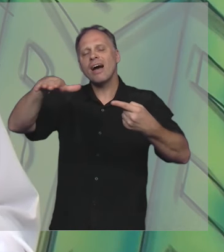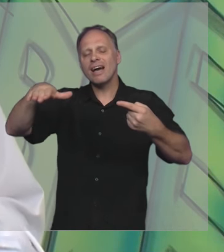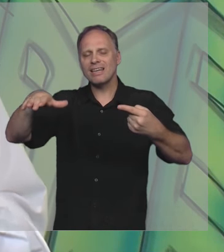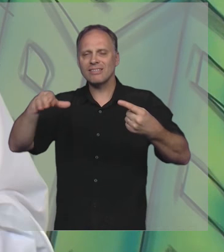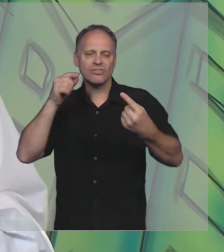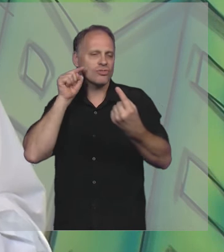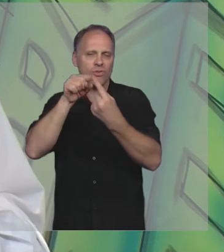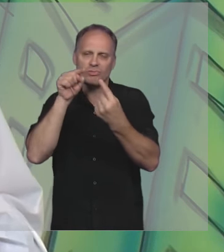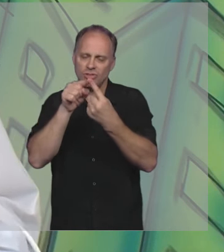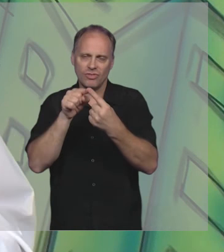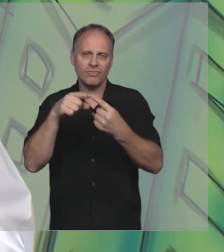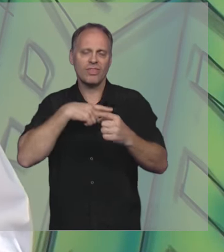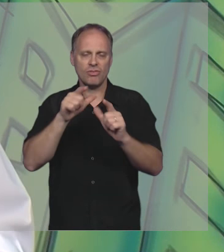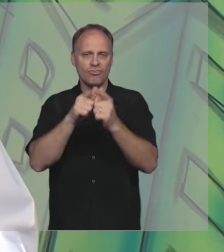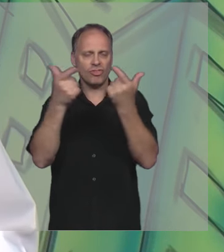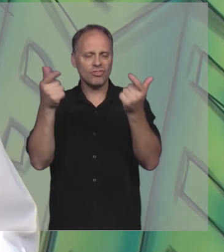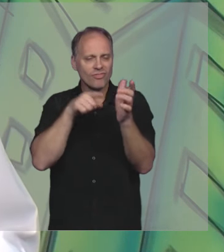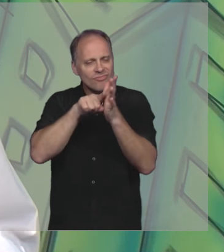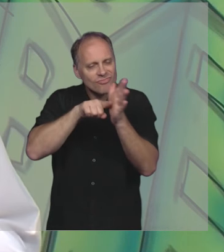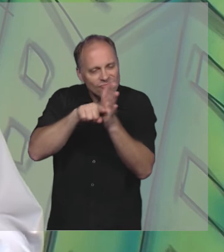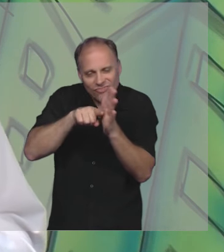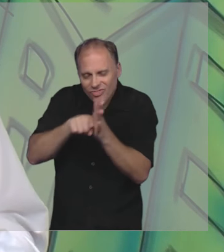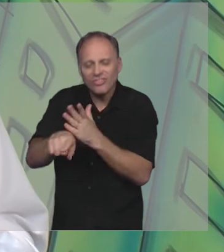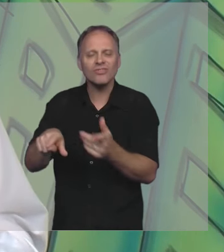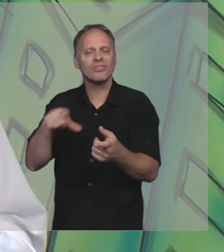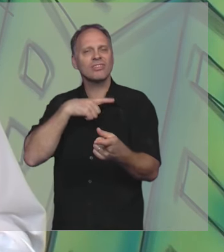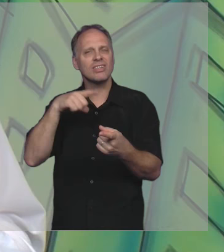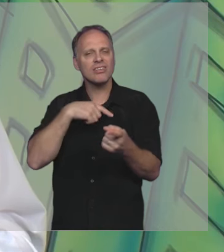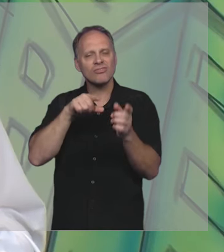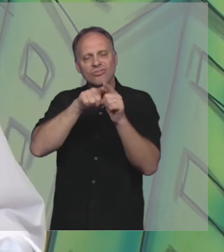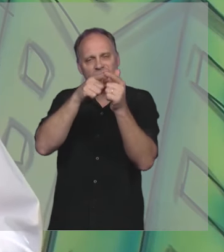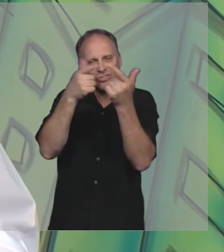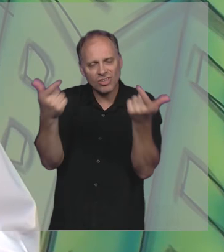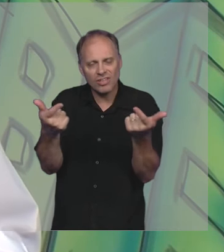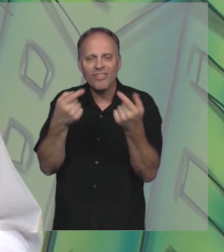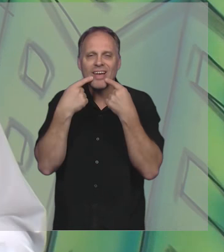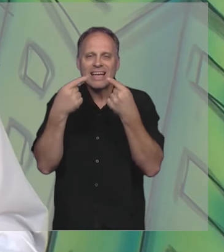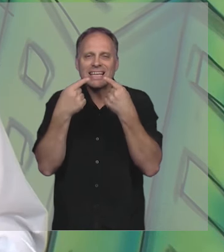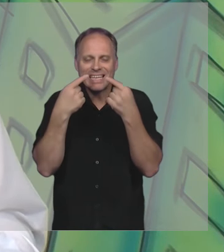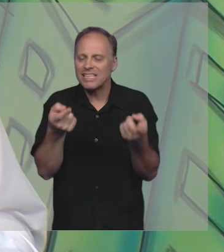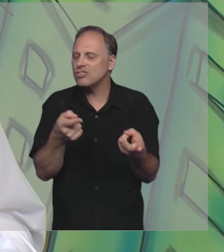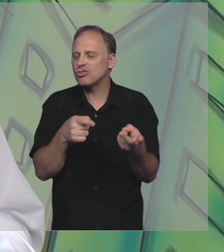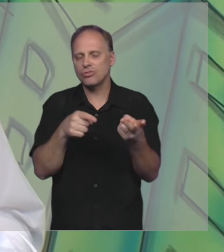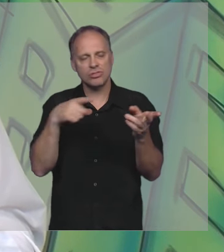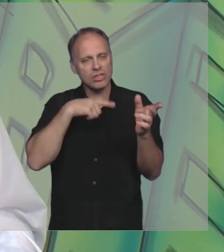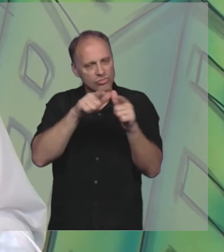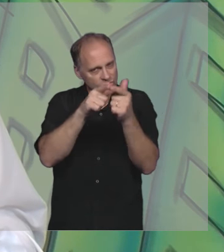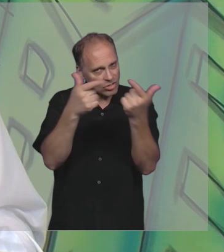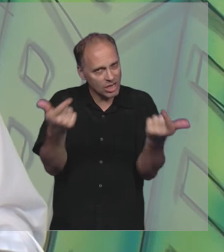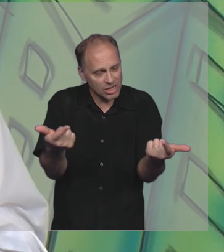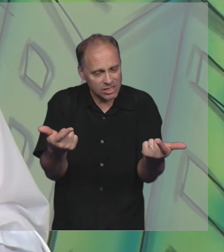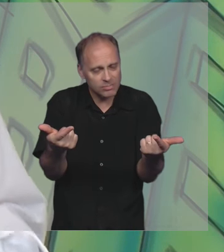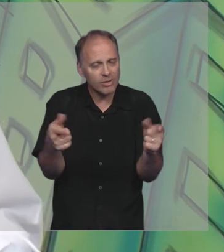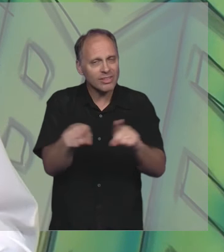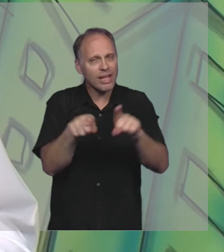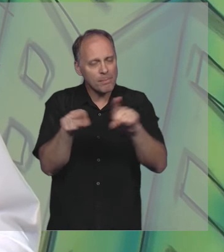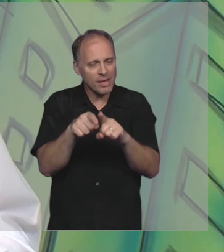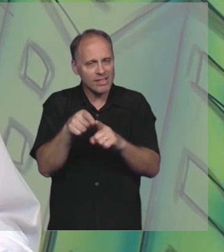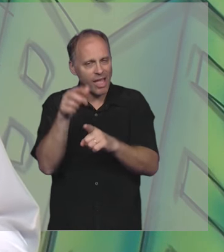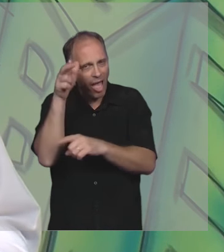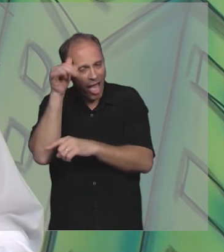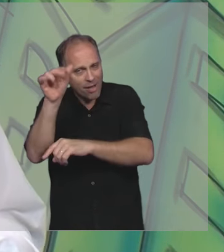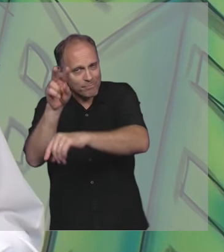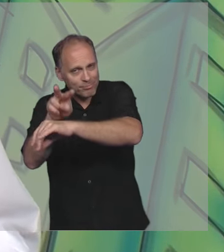várias intenções. Nós temos hoje um jornalismo investigativo, nós temos um jornalismo crítico, nós temos um jornalismo também